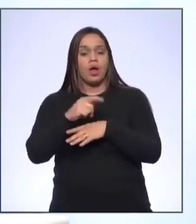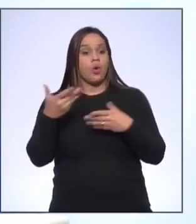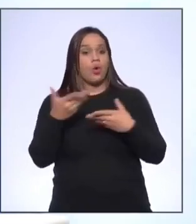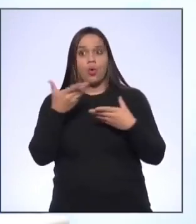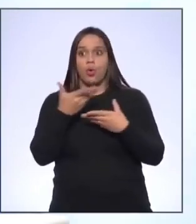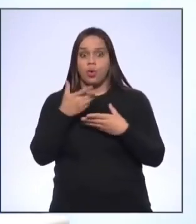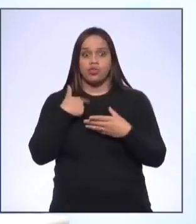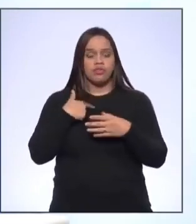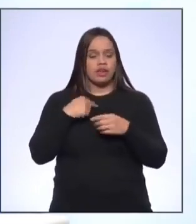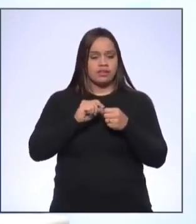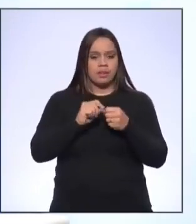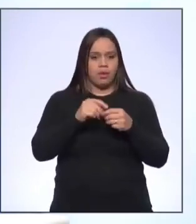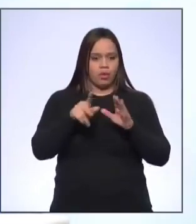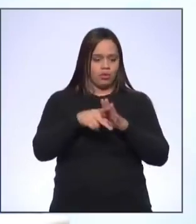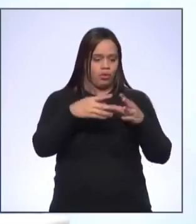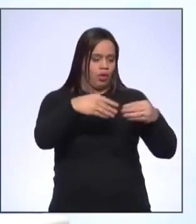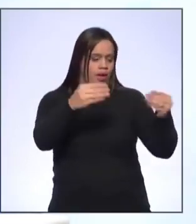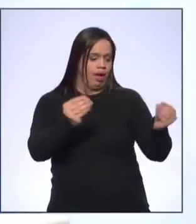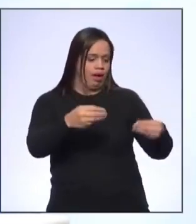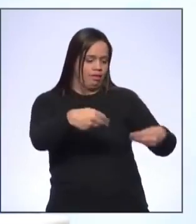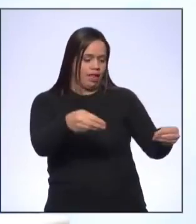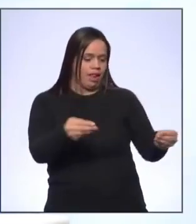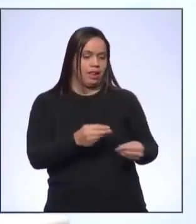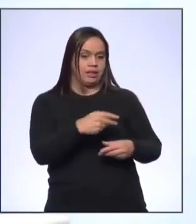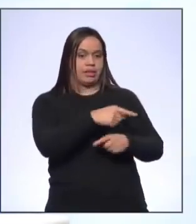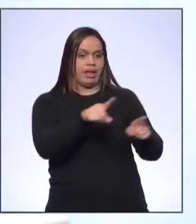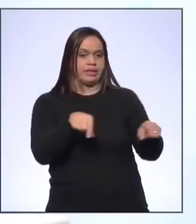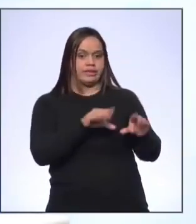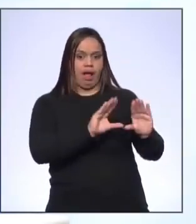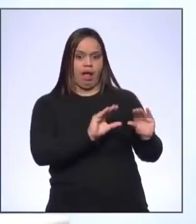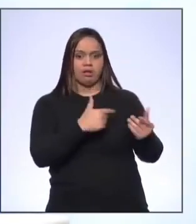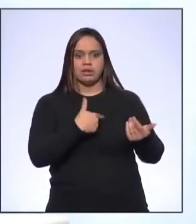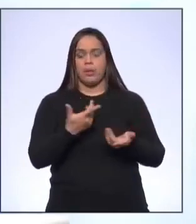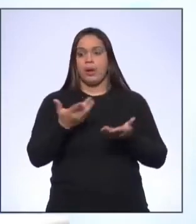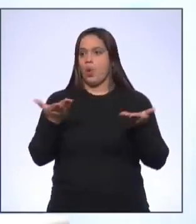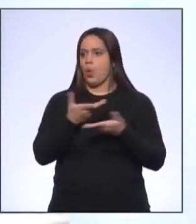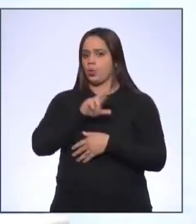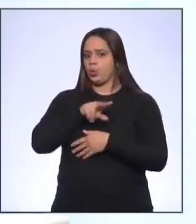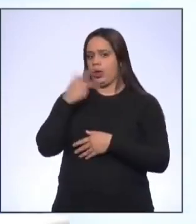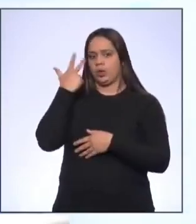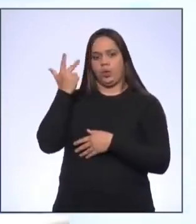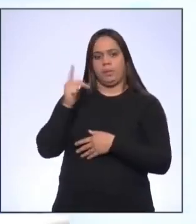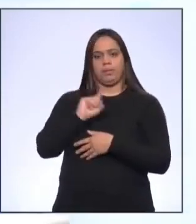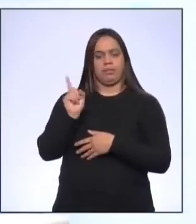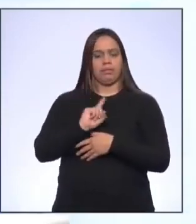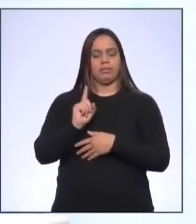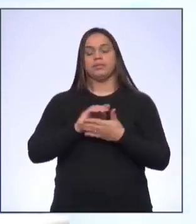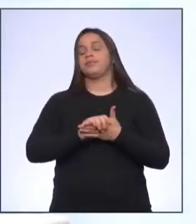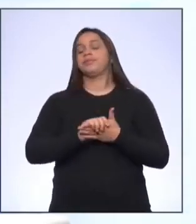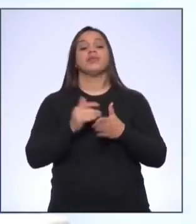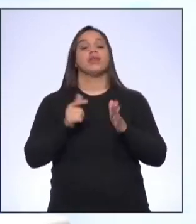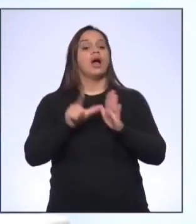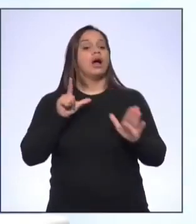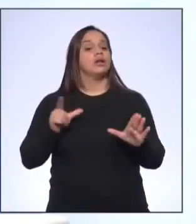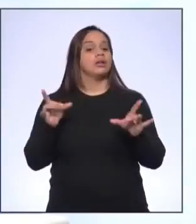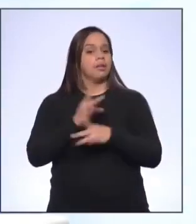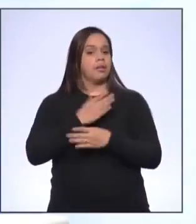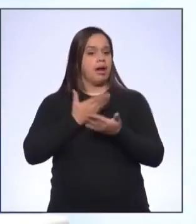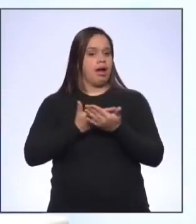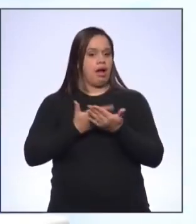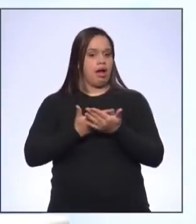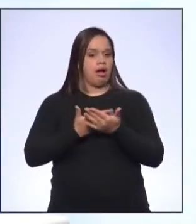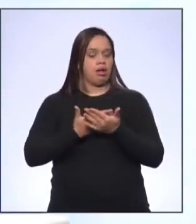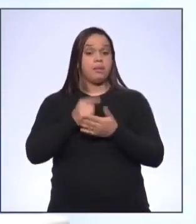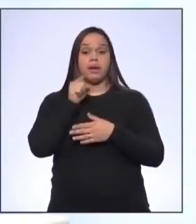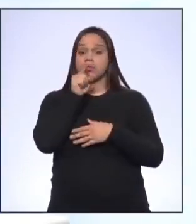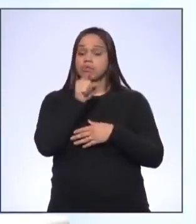algo considerado nada civilizado, né? Gente, antes de terminar a nossa aula, no aplicativo, para